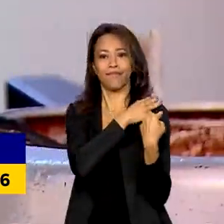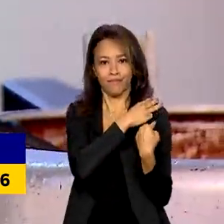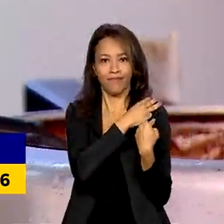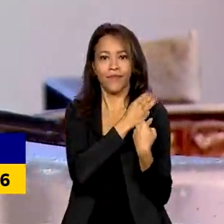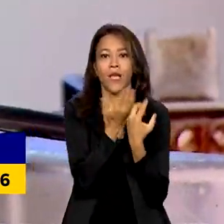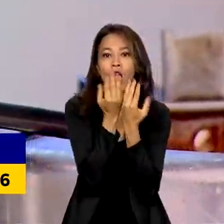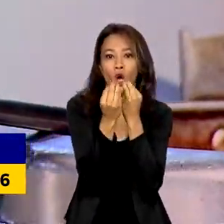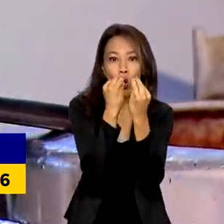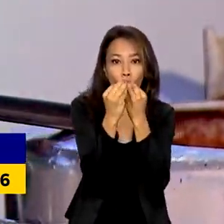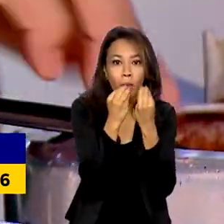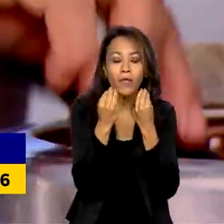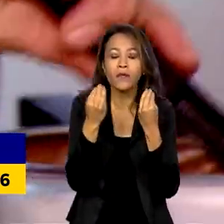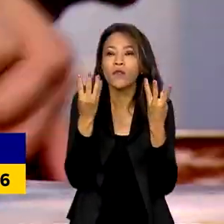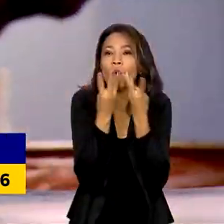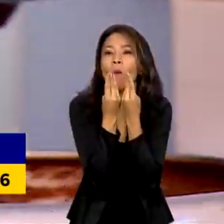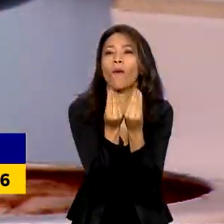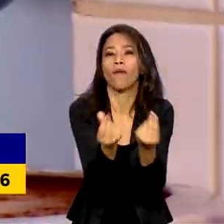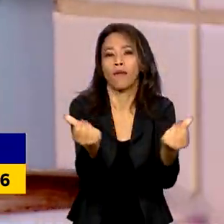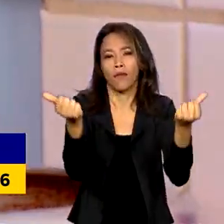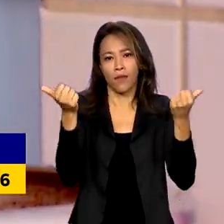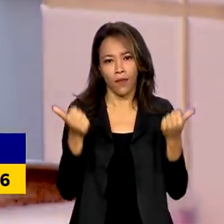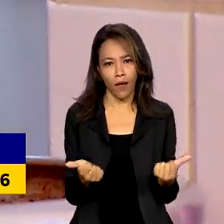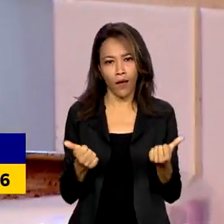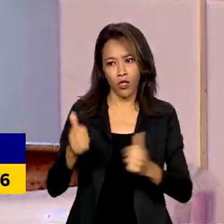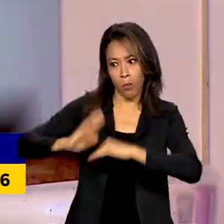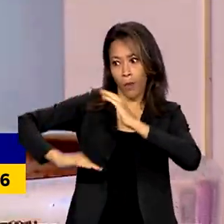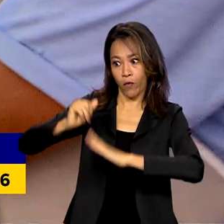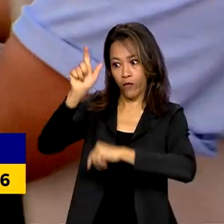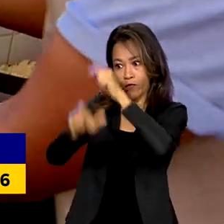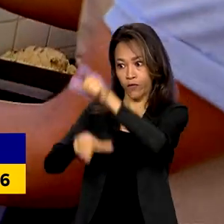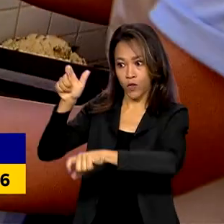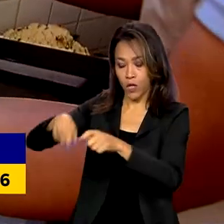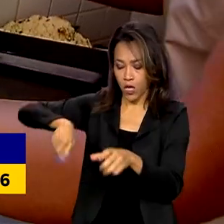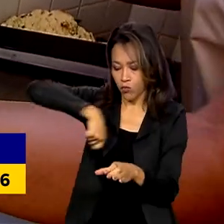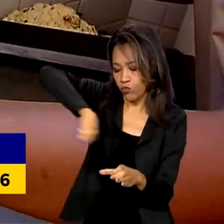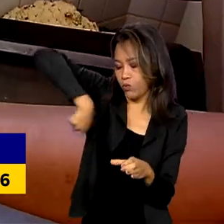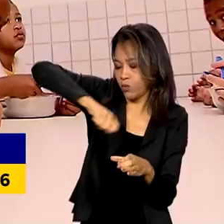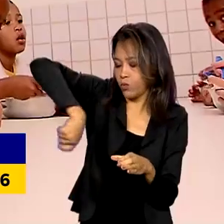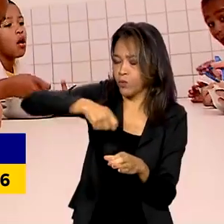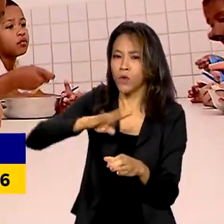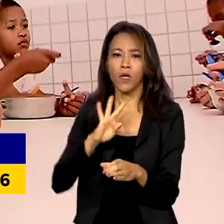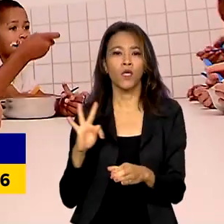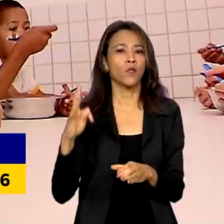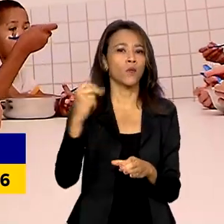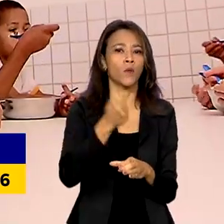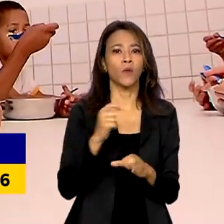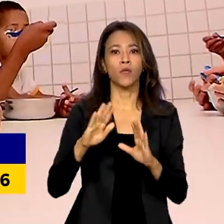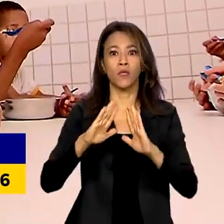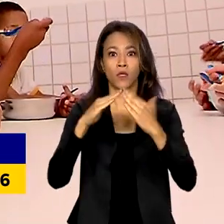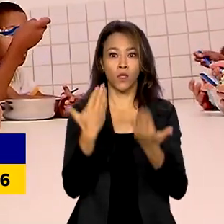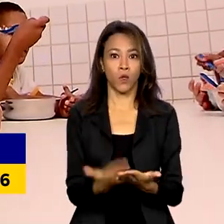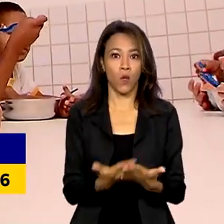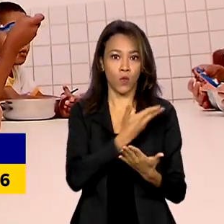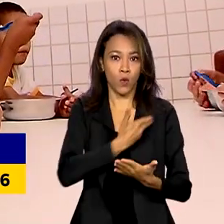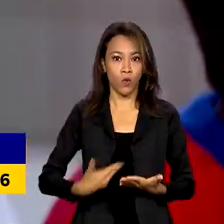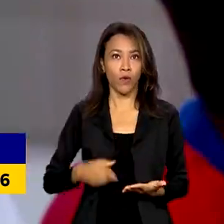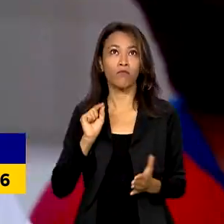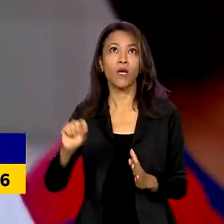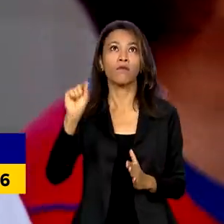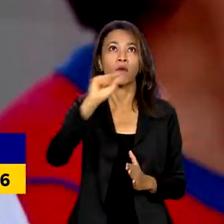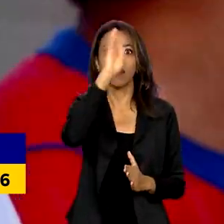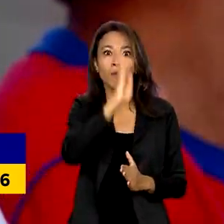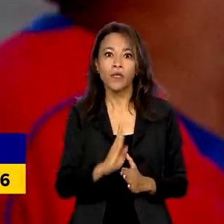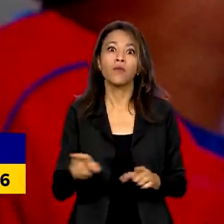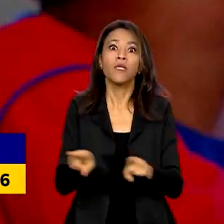de qualidade organizada por nutricionistas em todas as escolas públicas do Brasil. E principalmente porque